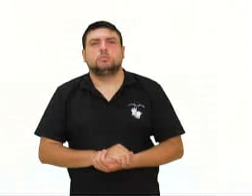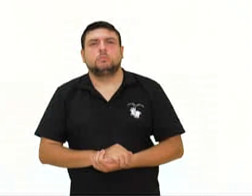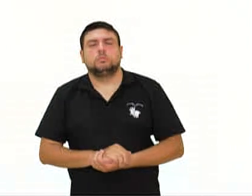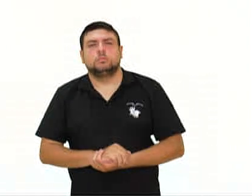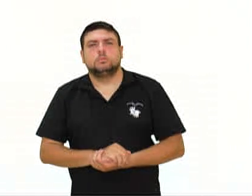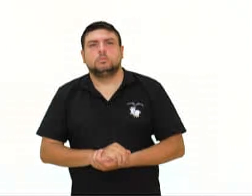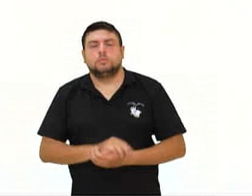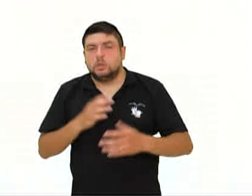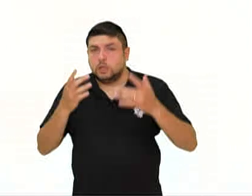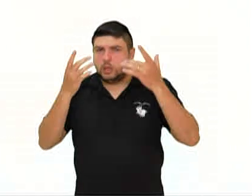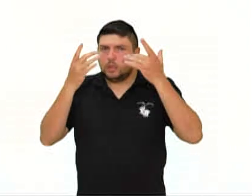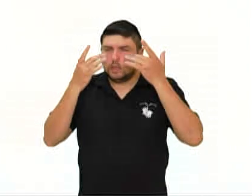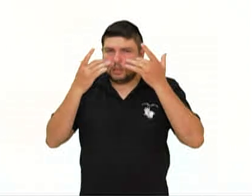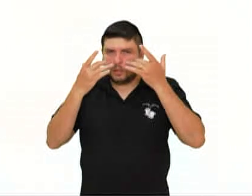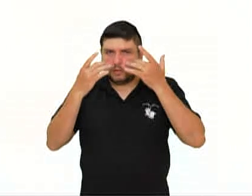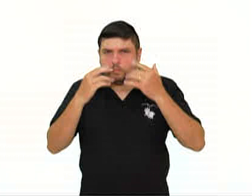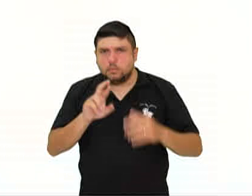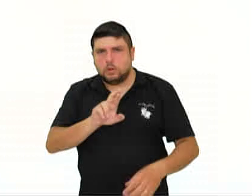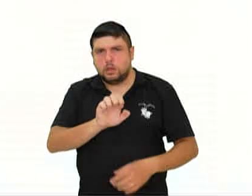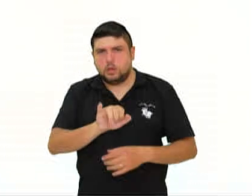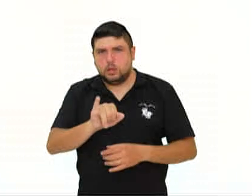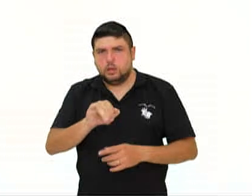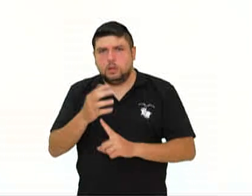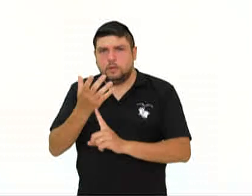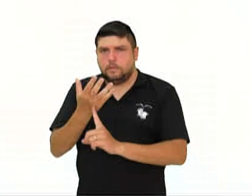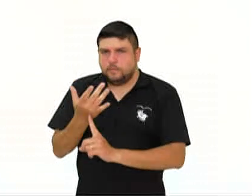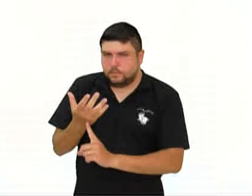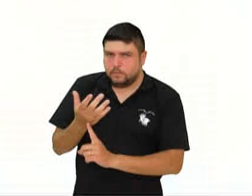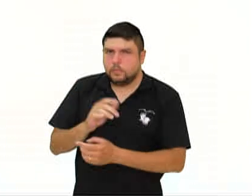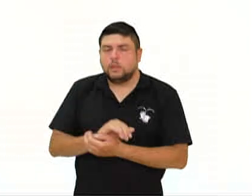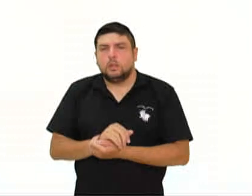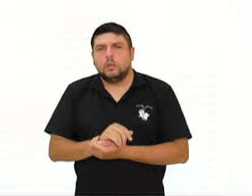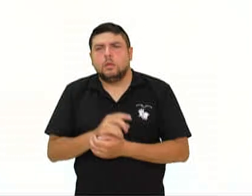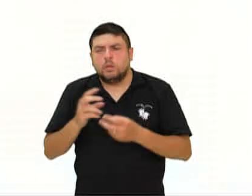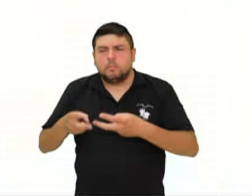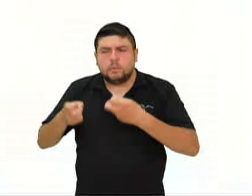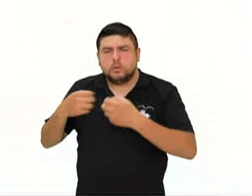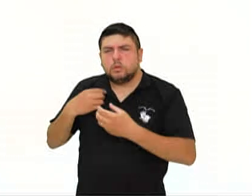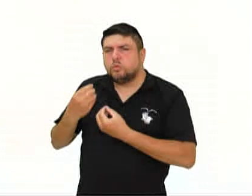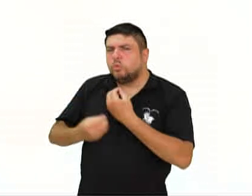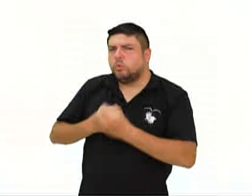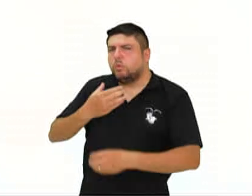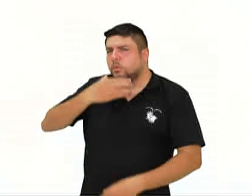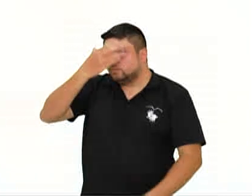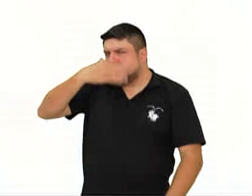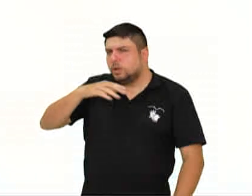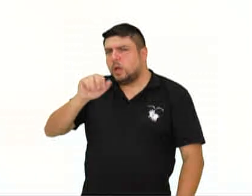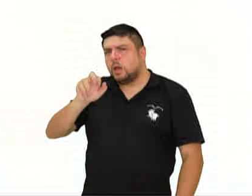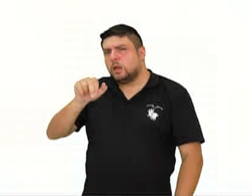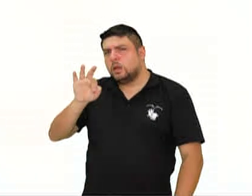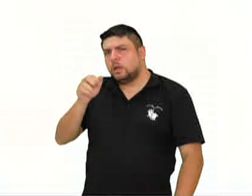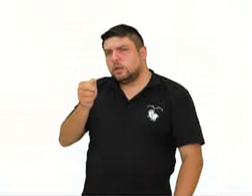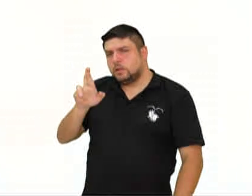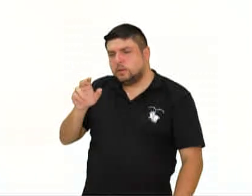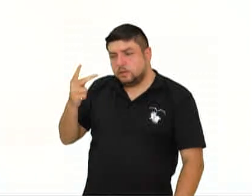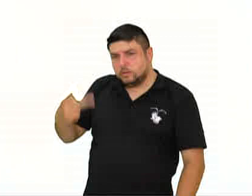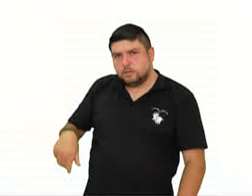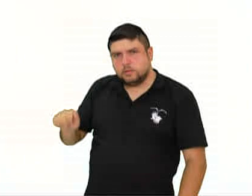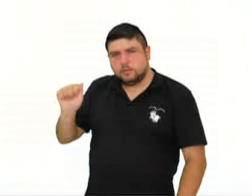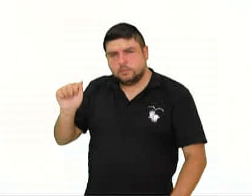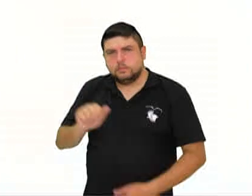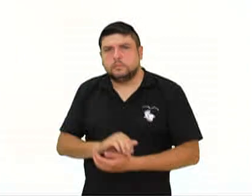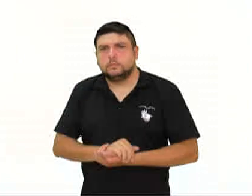da peça teatral O Rei da Vela, já pode-se ter uma ideia do caráter do personagem Abelardo I.